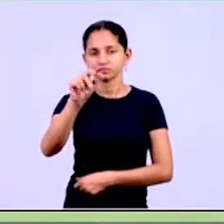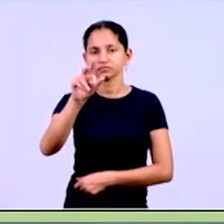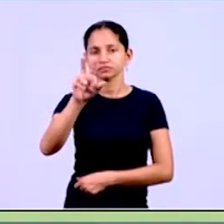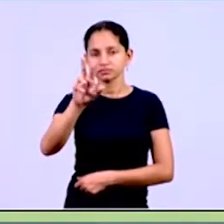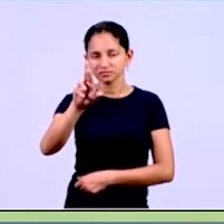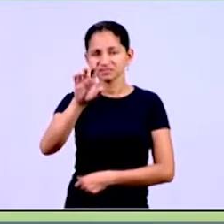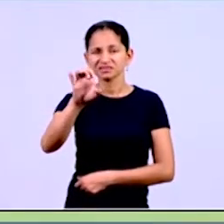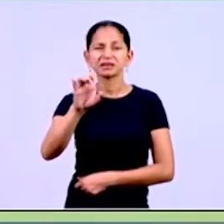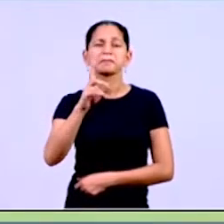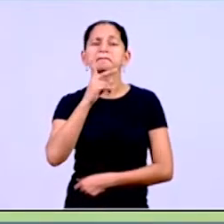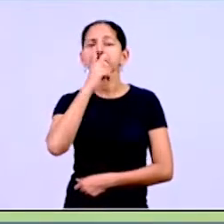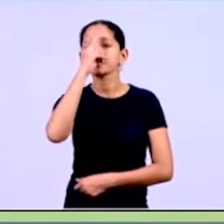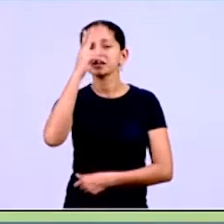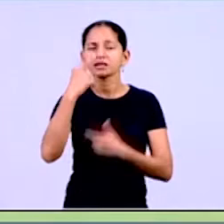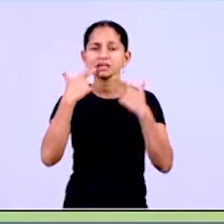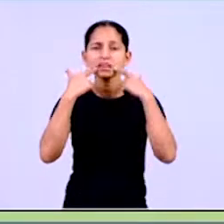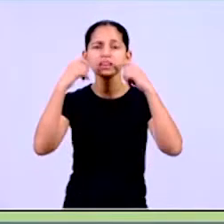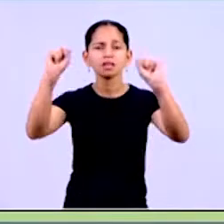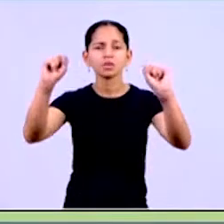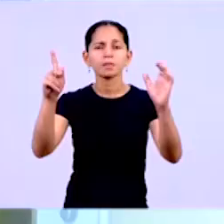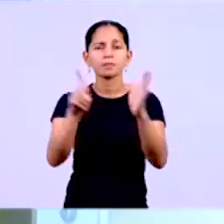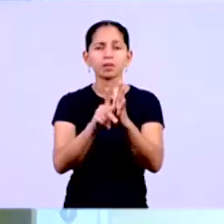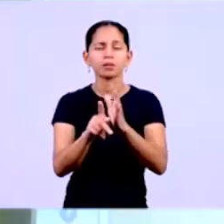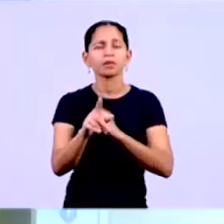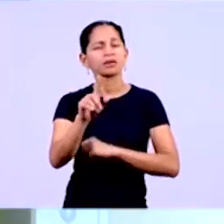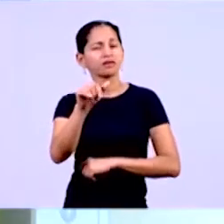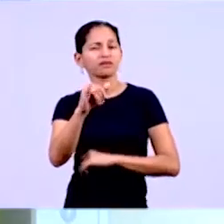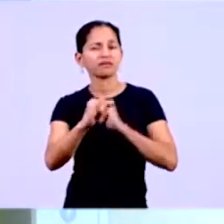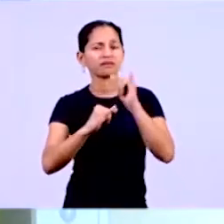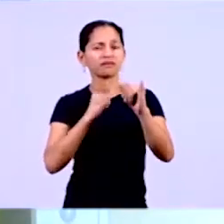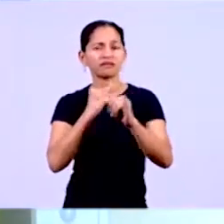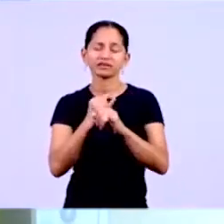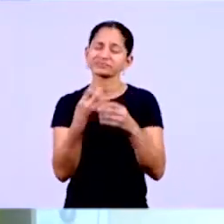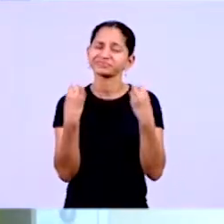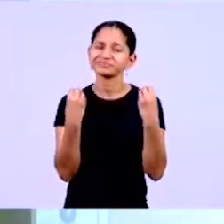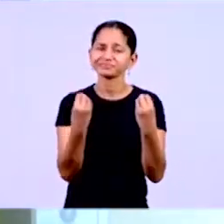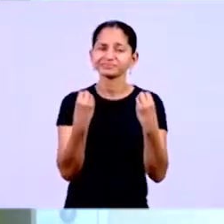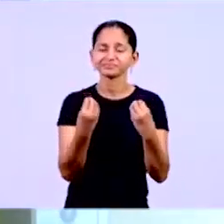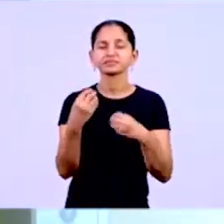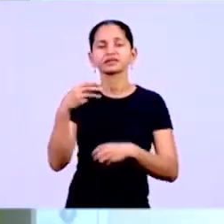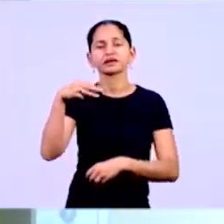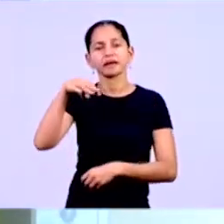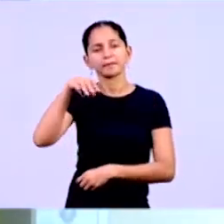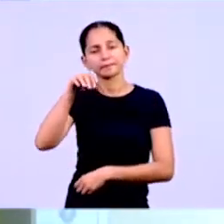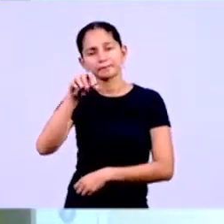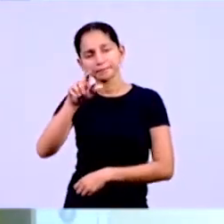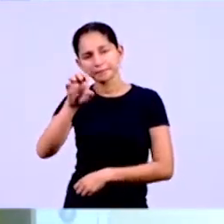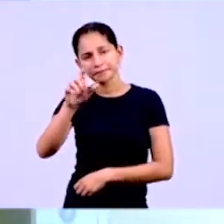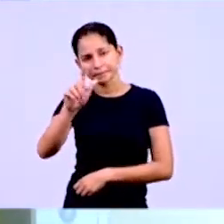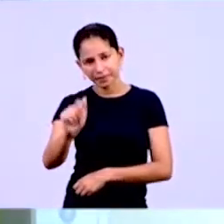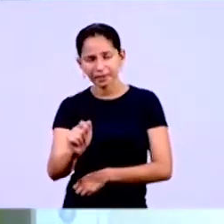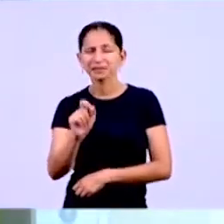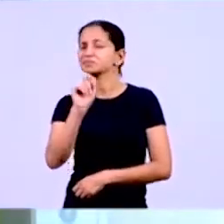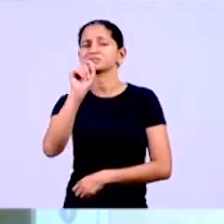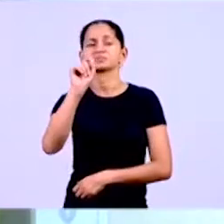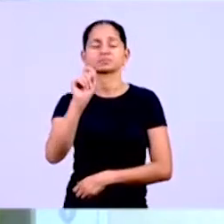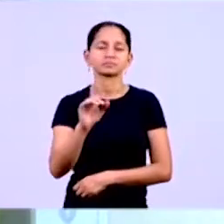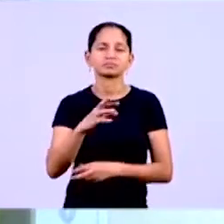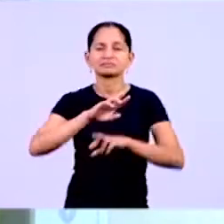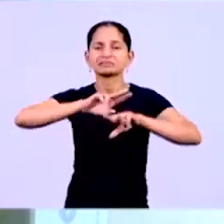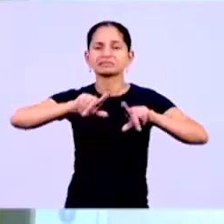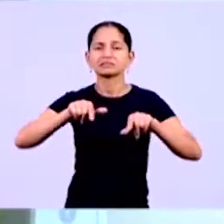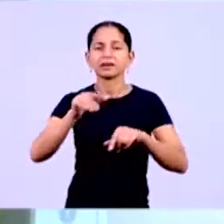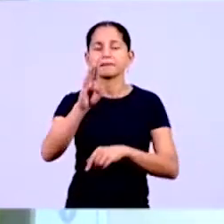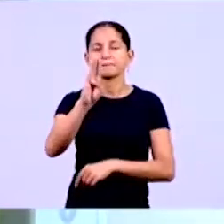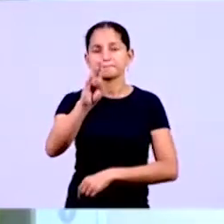palavras, assim, um linguajar, aquela gíria da computação. Então, megabytes, kilobytes, gigabytes, o que é isso? O que são